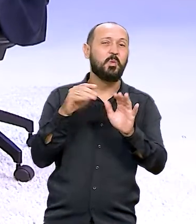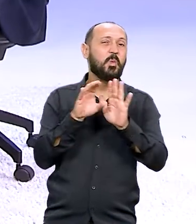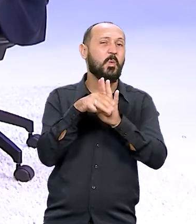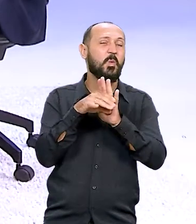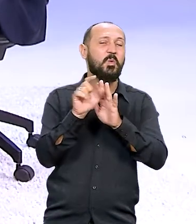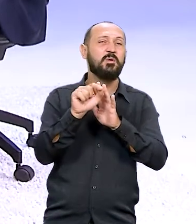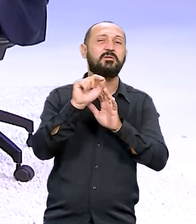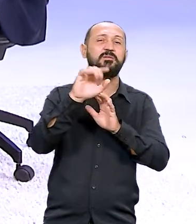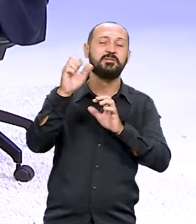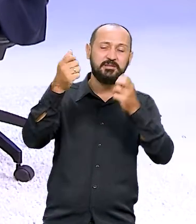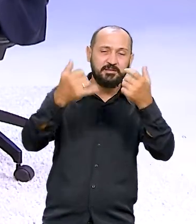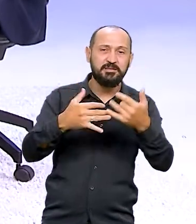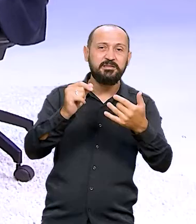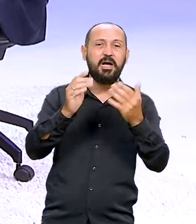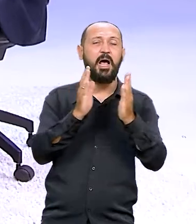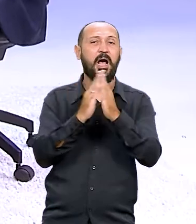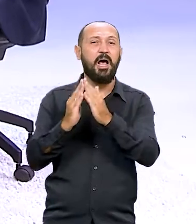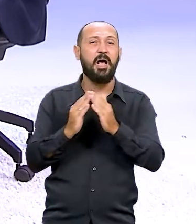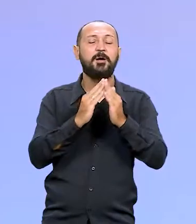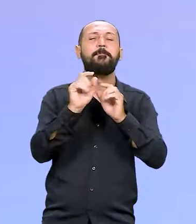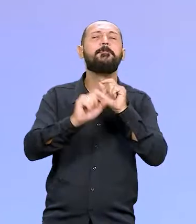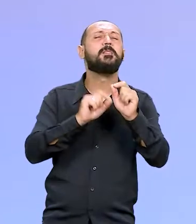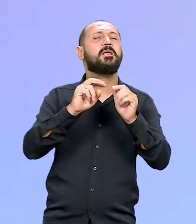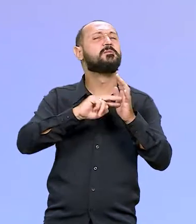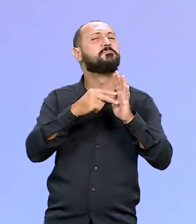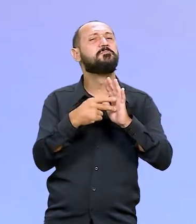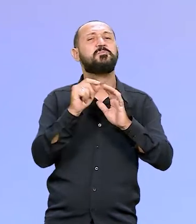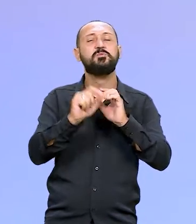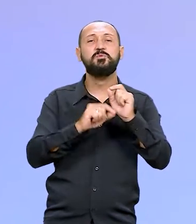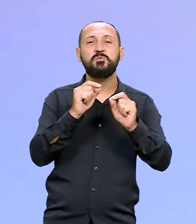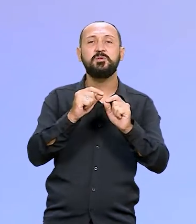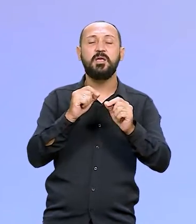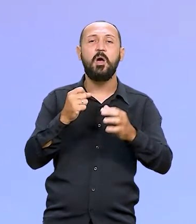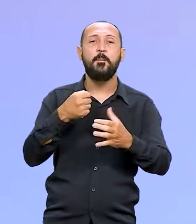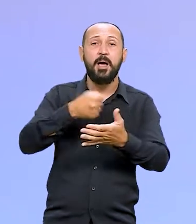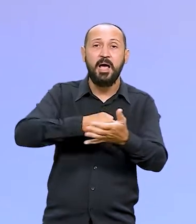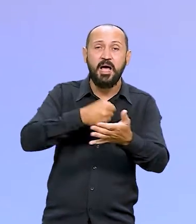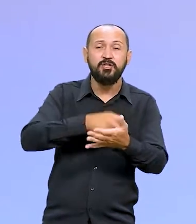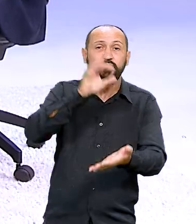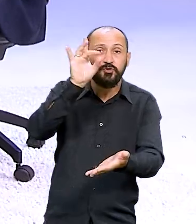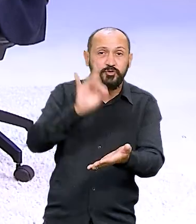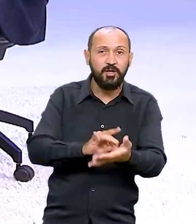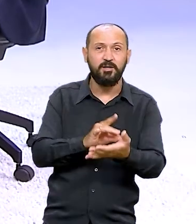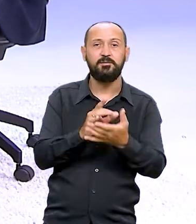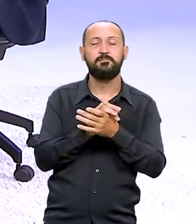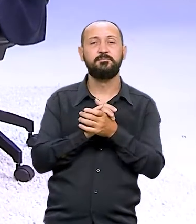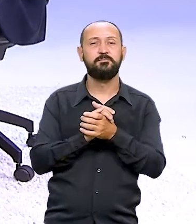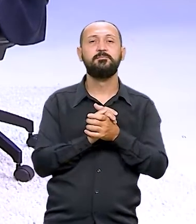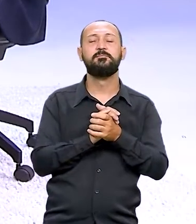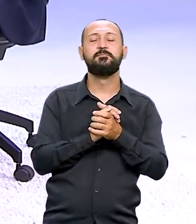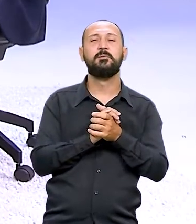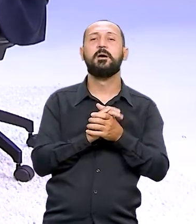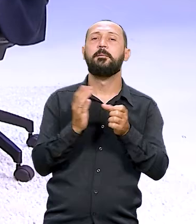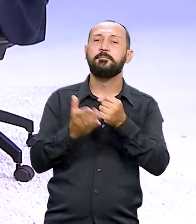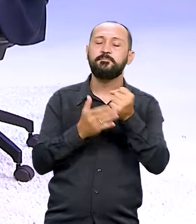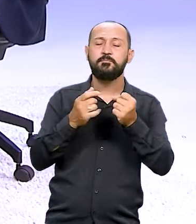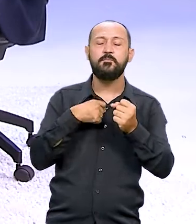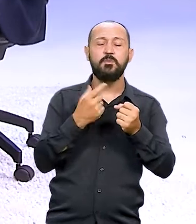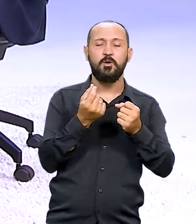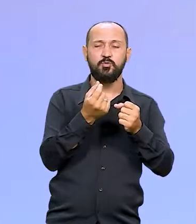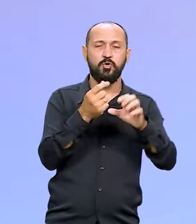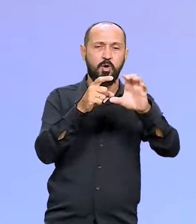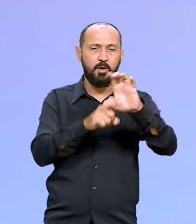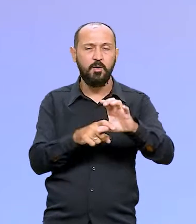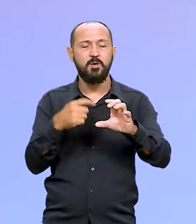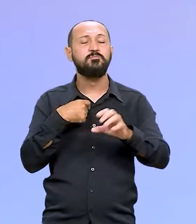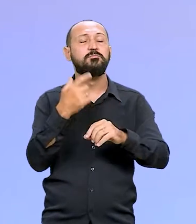gente trata nesse específico da alienação fiduciária imobiliária, o que ela significa? Ela nada mais é do que uma garantia real. Uma garantia real. Exatamente. Basicamente, um